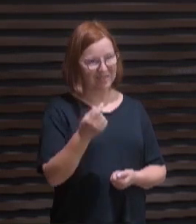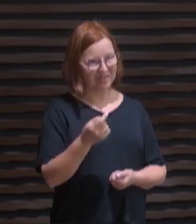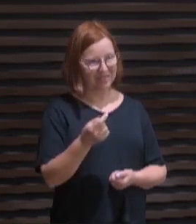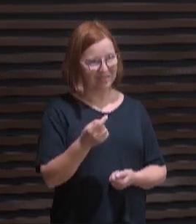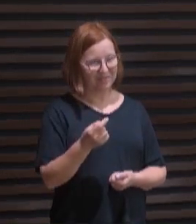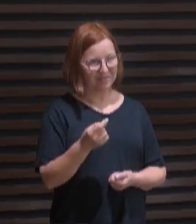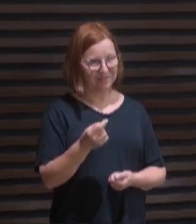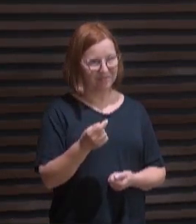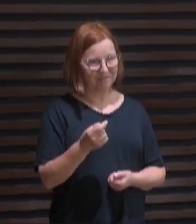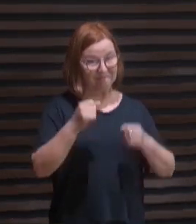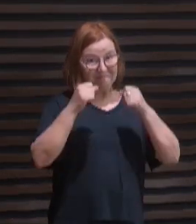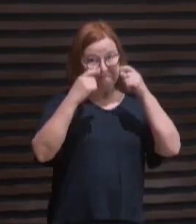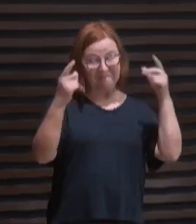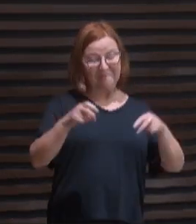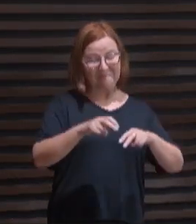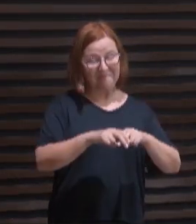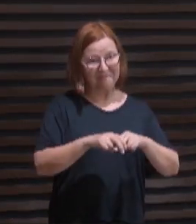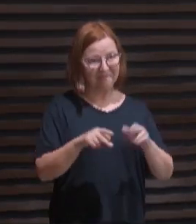pela própria